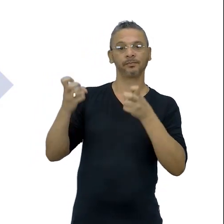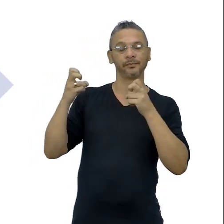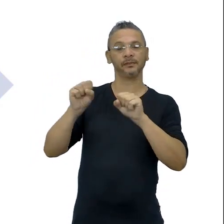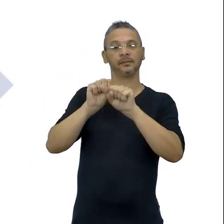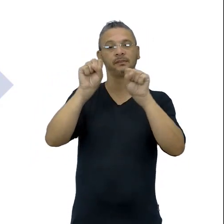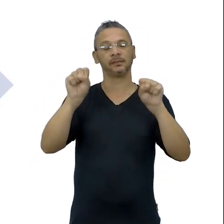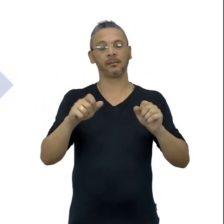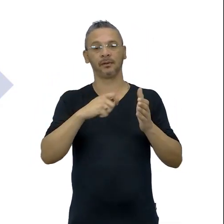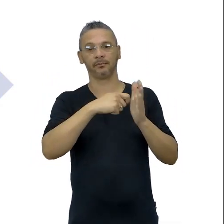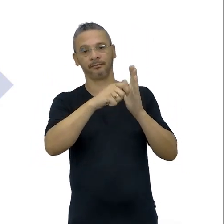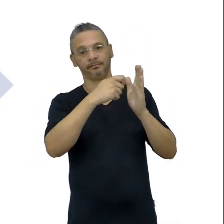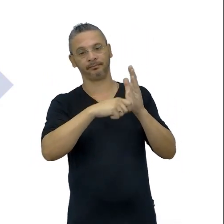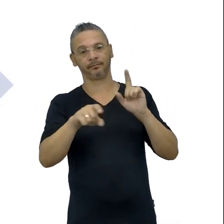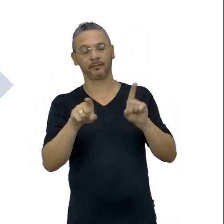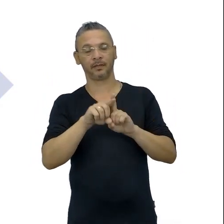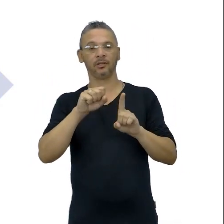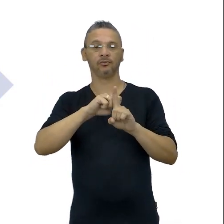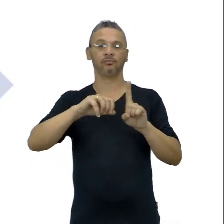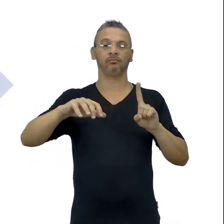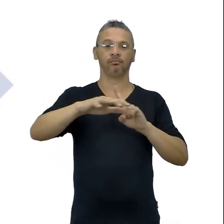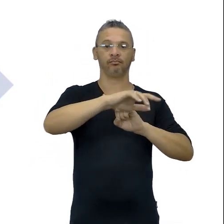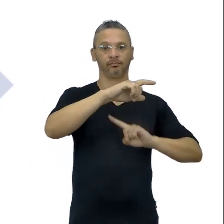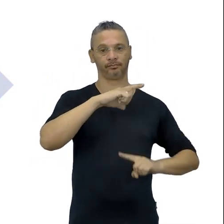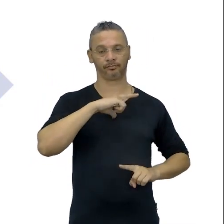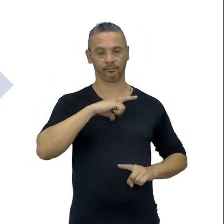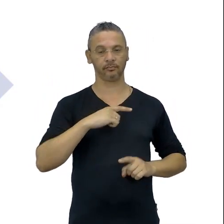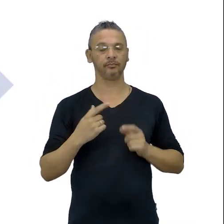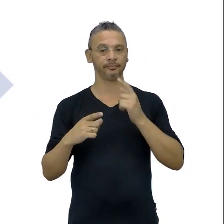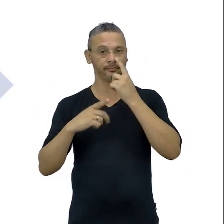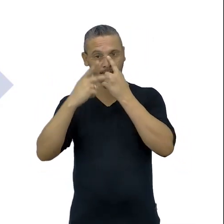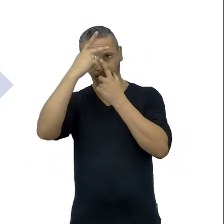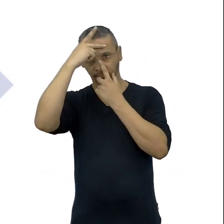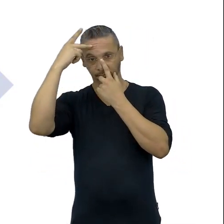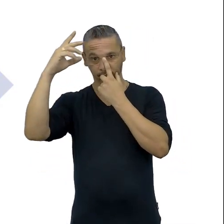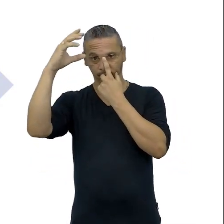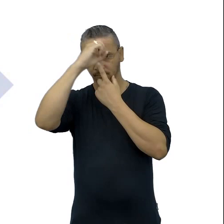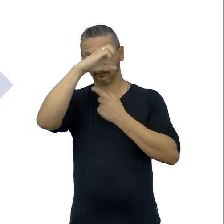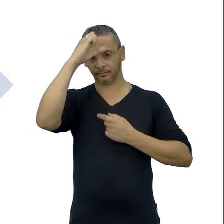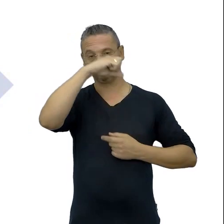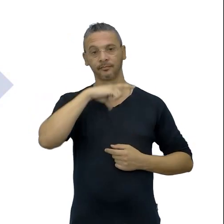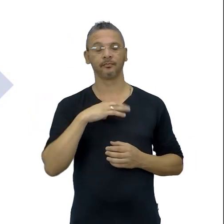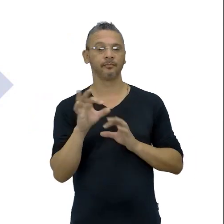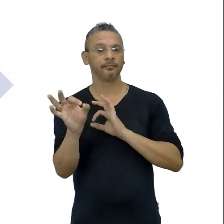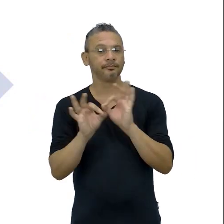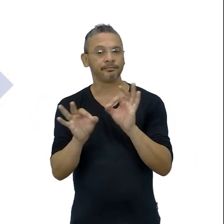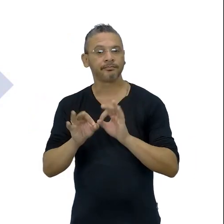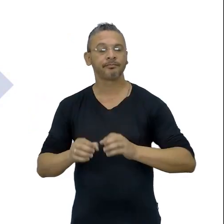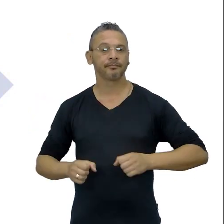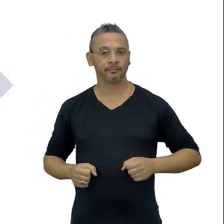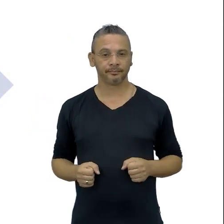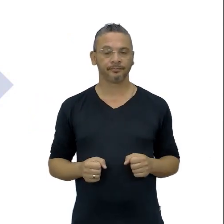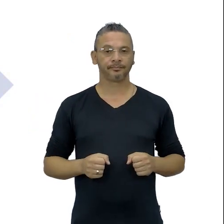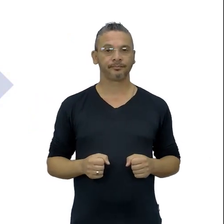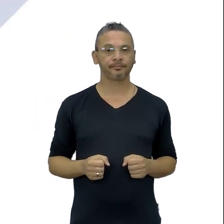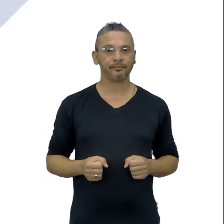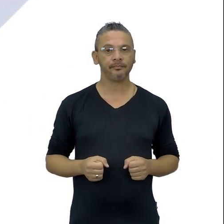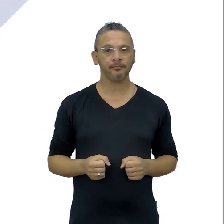sistema escrito na sociedade de que esses aprendentes, né, fazem parte.